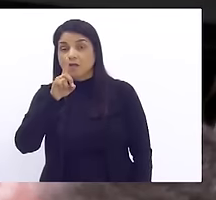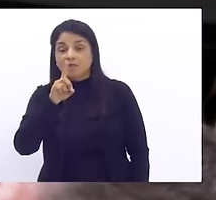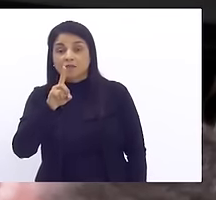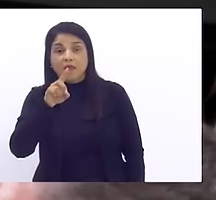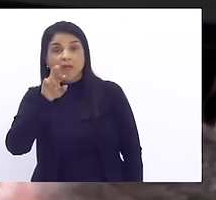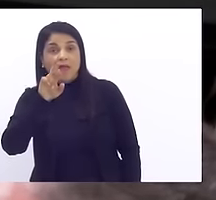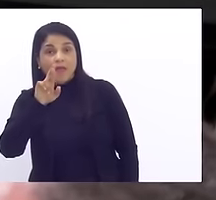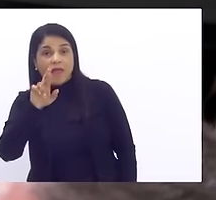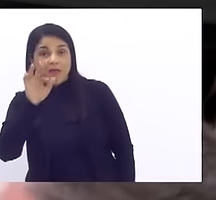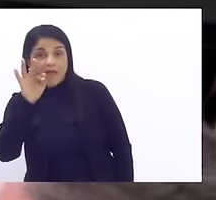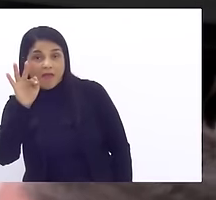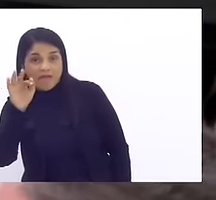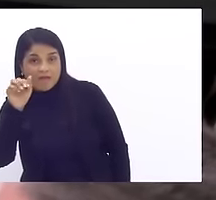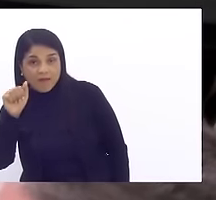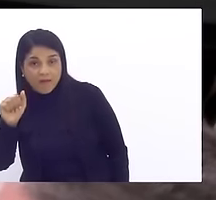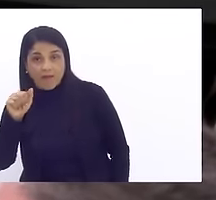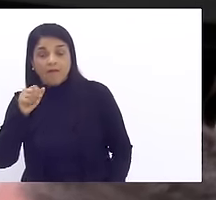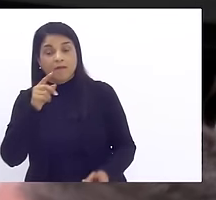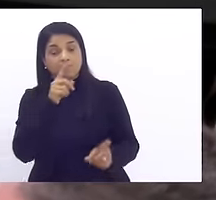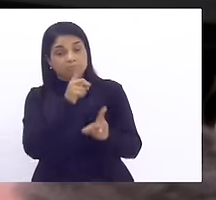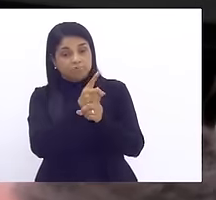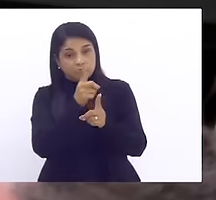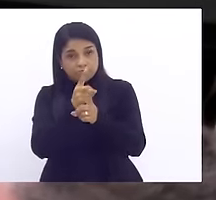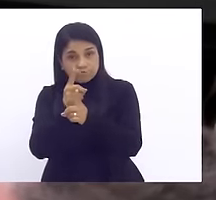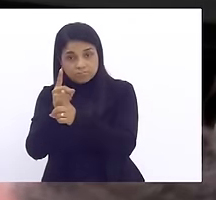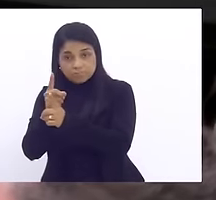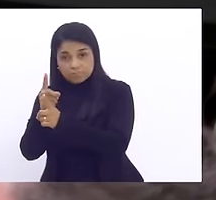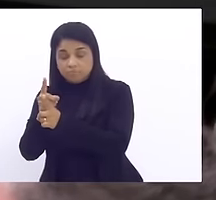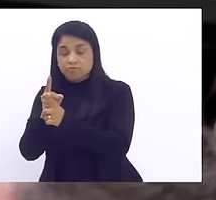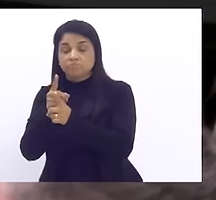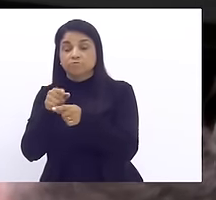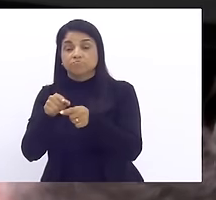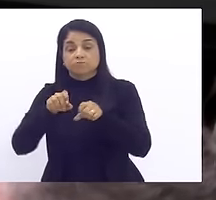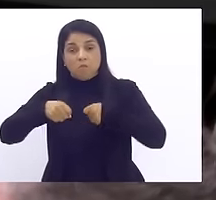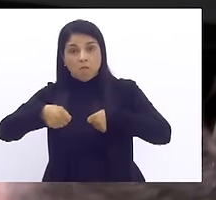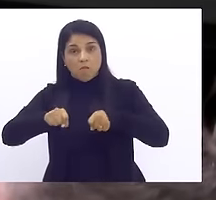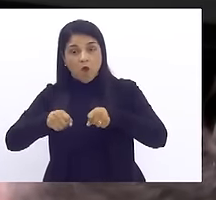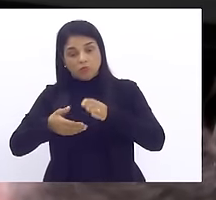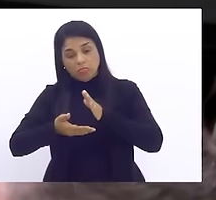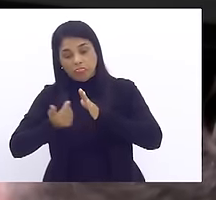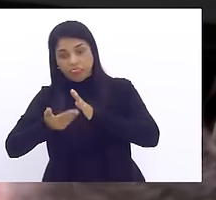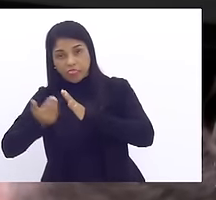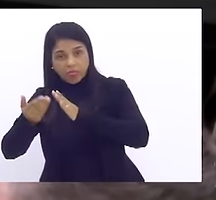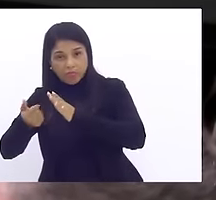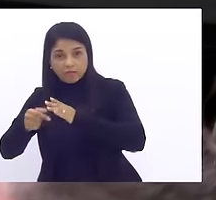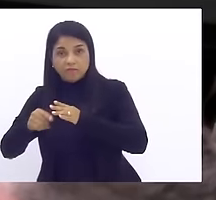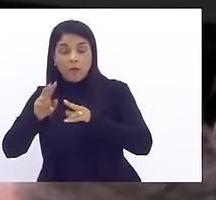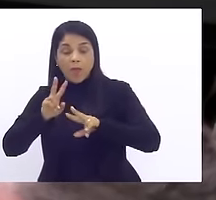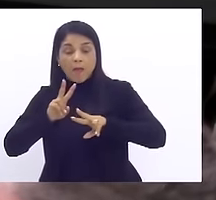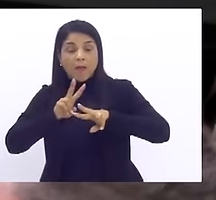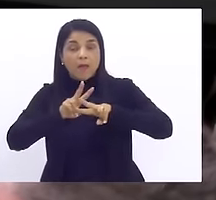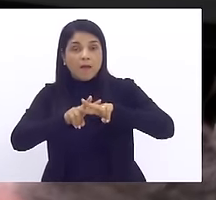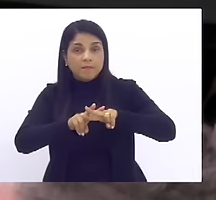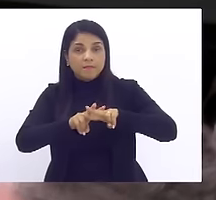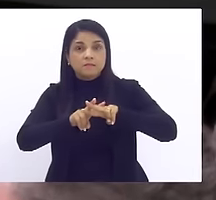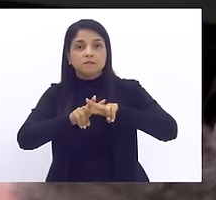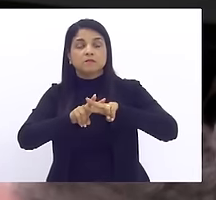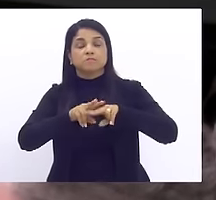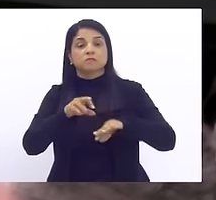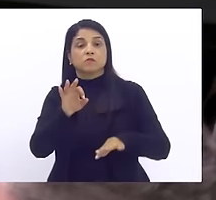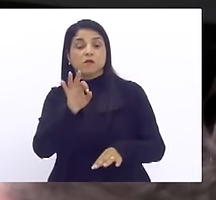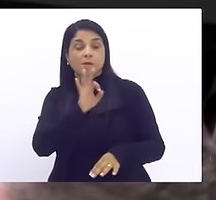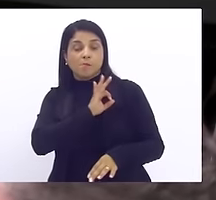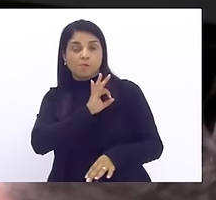as peças que foram identificadas como sendo peças de desmanche na verdade são peças que foram apreendidas em operação policial